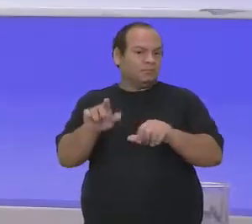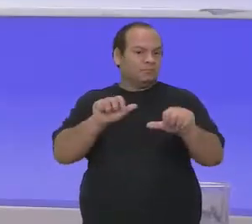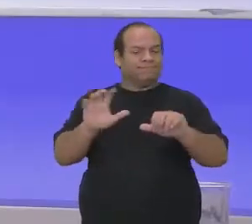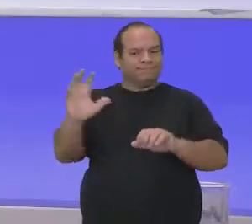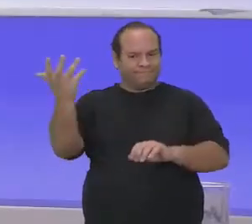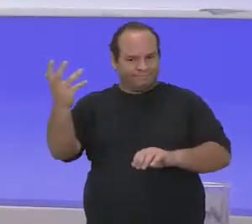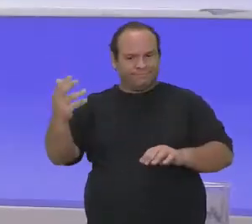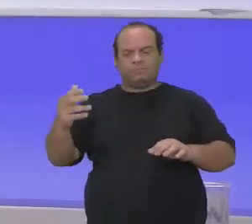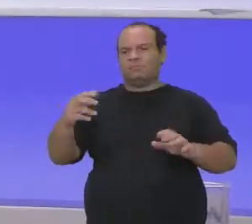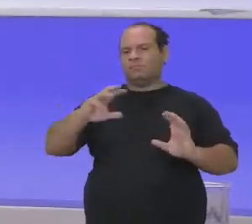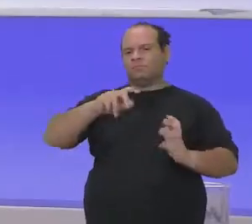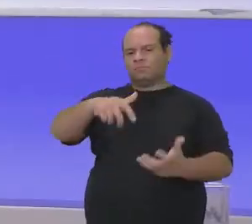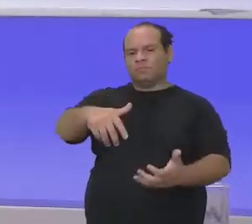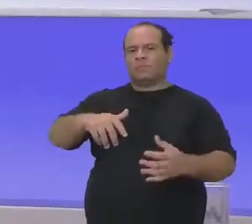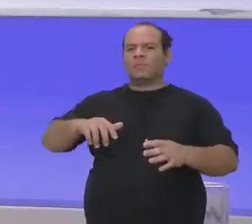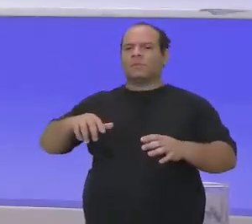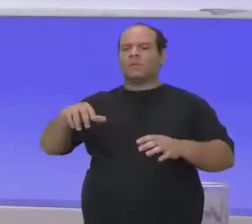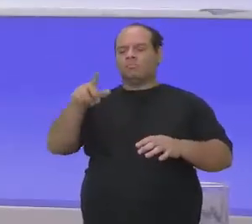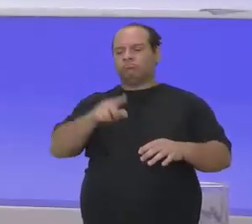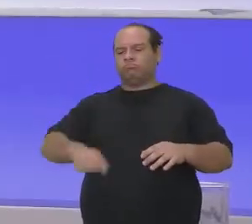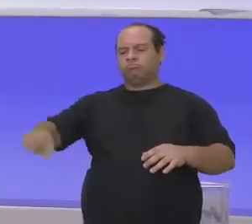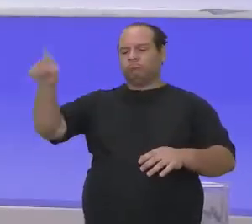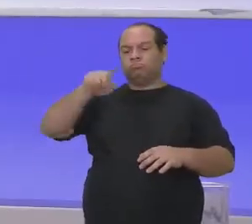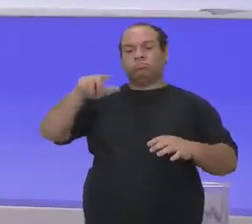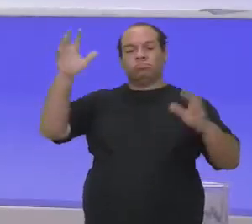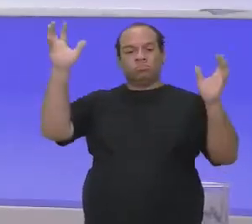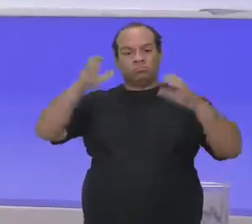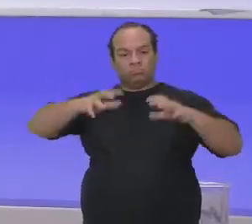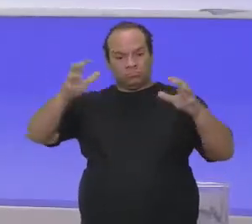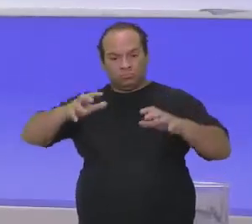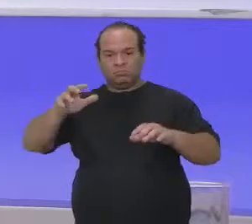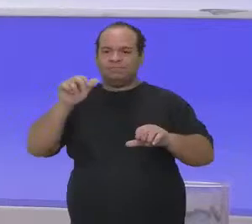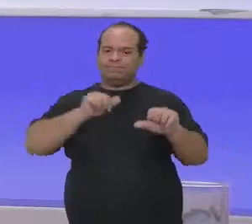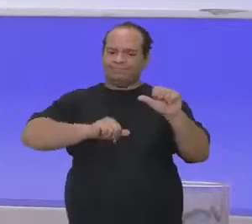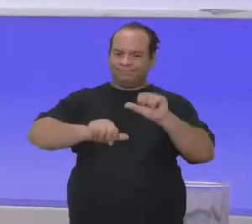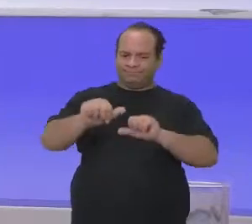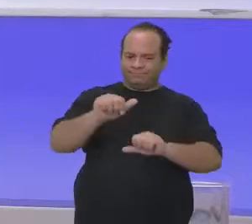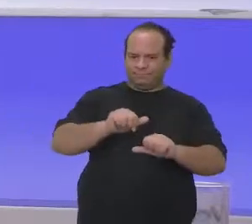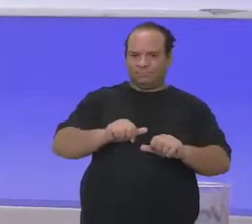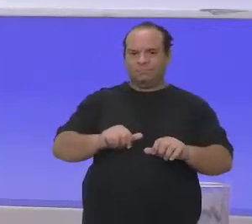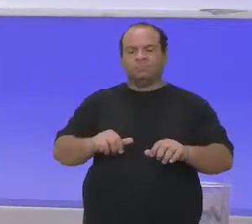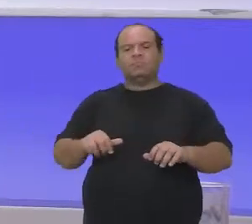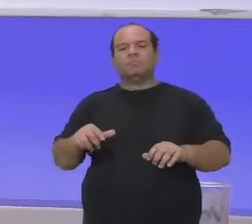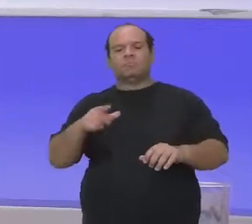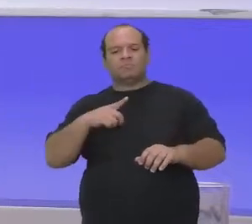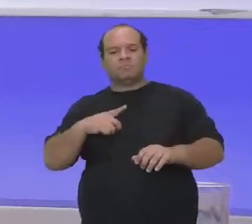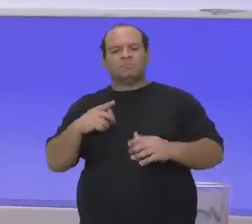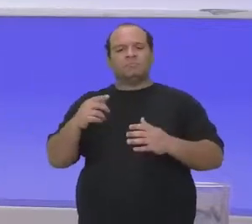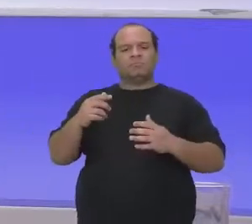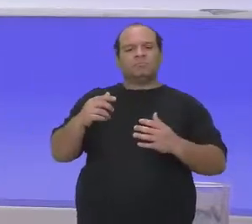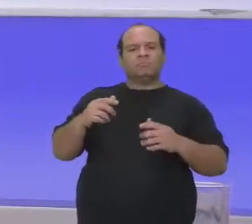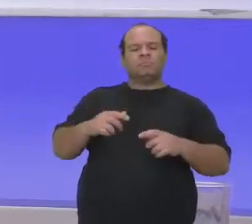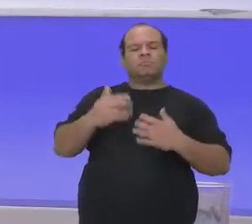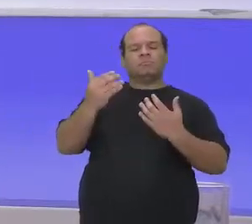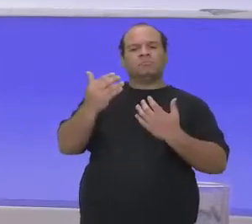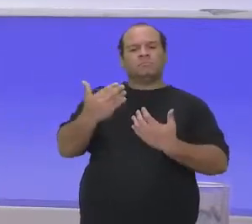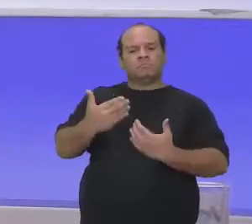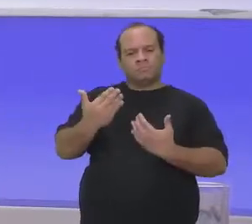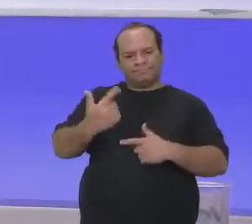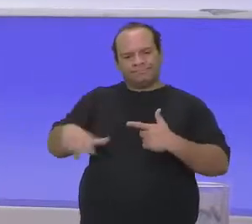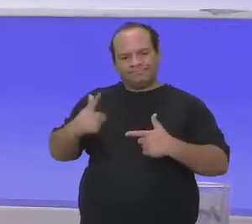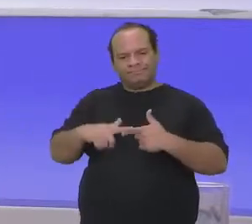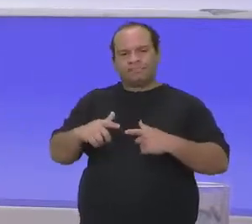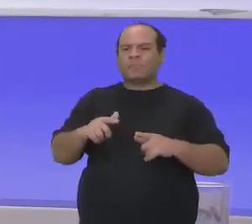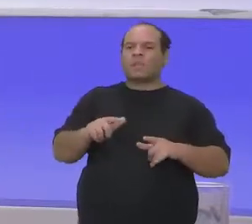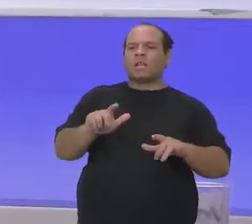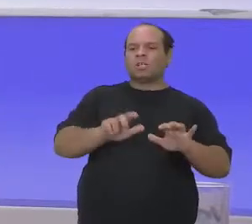no planeta, o ciclo de chuva e renovação, ele muda, então a gente tem esse problema. A digitalização, ela vem como um